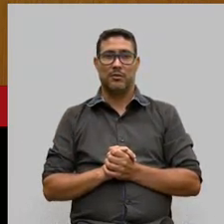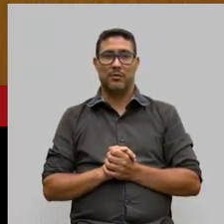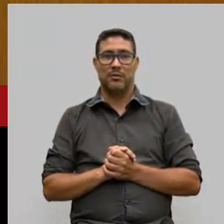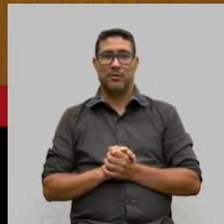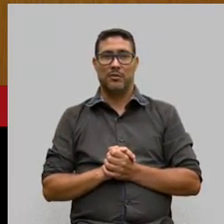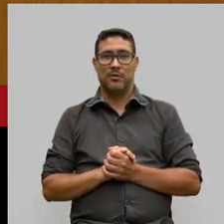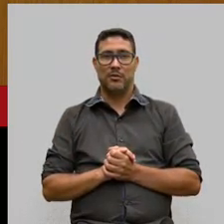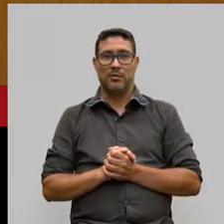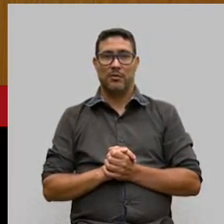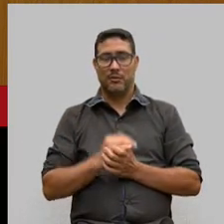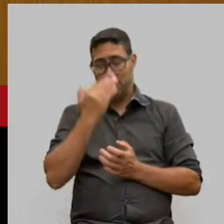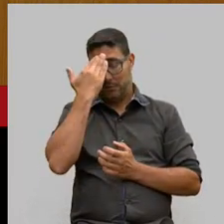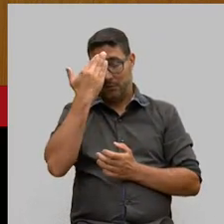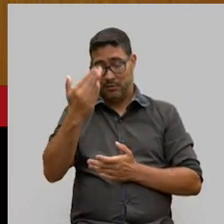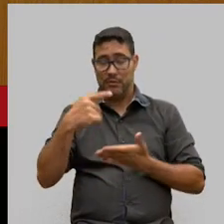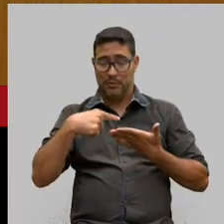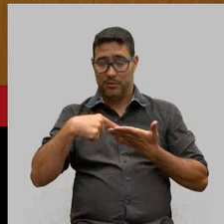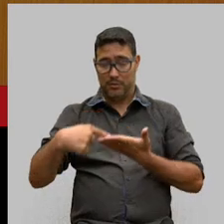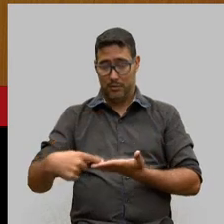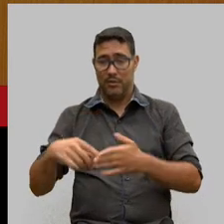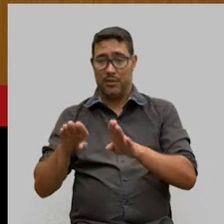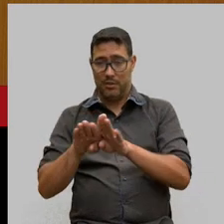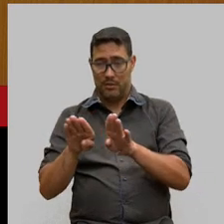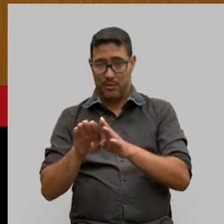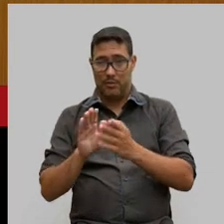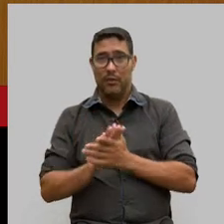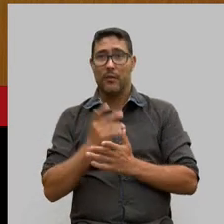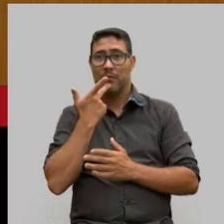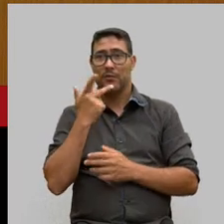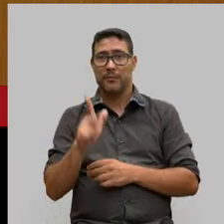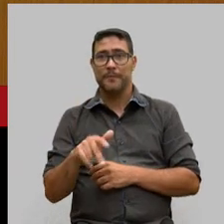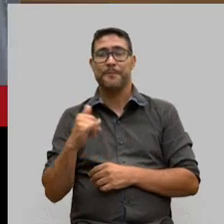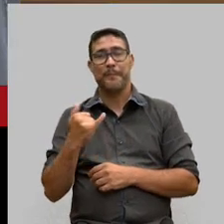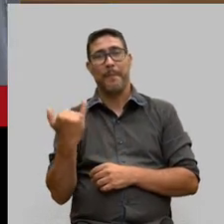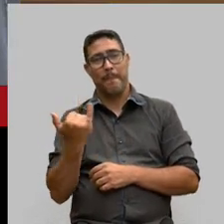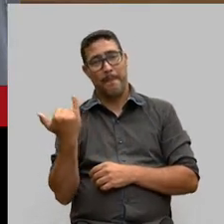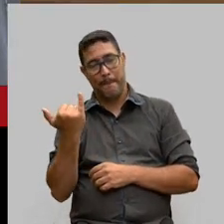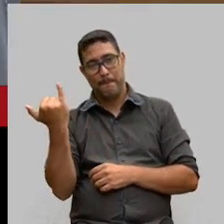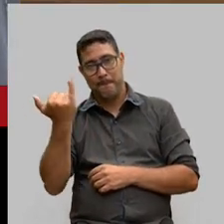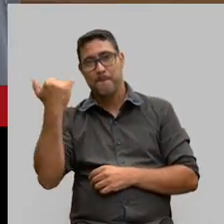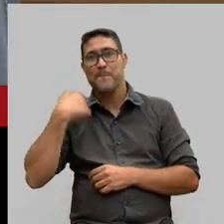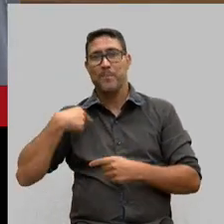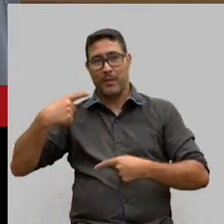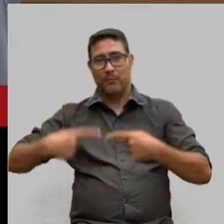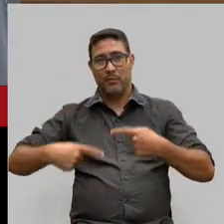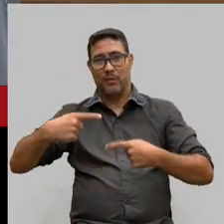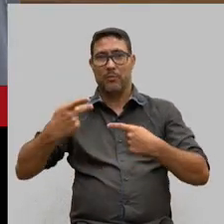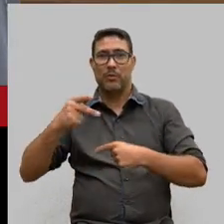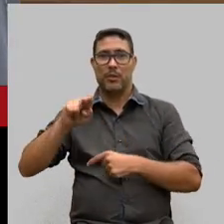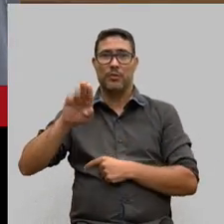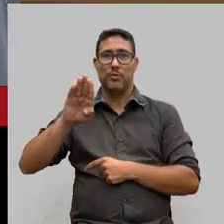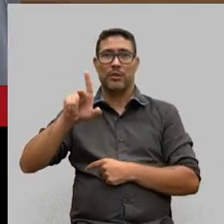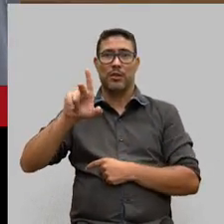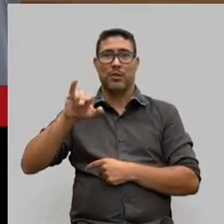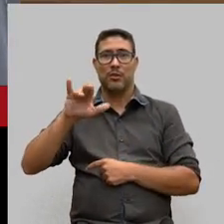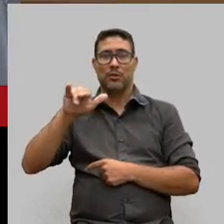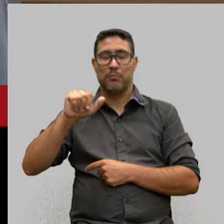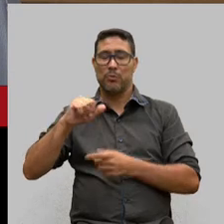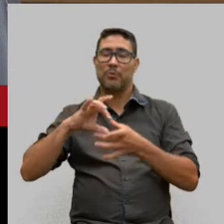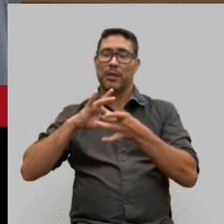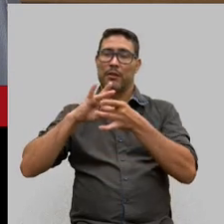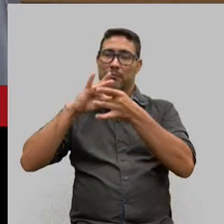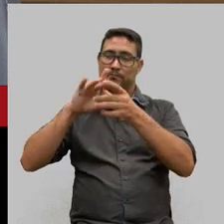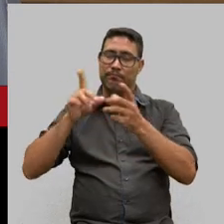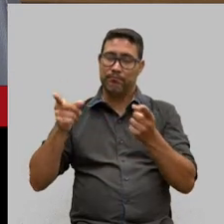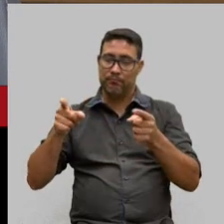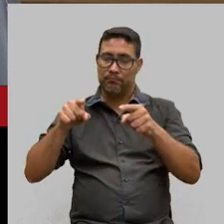Uma Vez pelo convite e ressaltar a importância né das políticas públicas andarem sempre de mão dado com